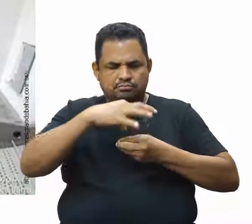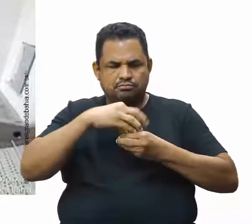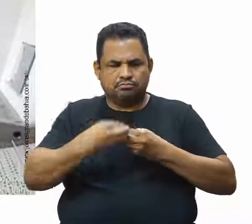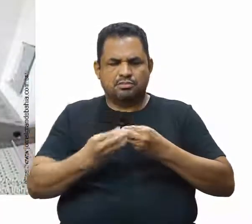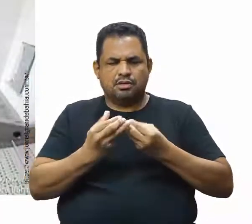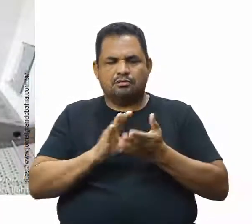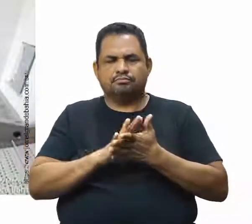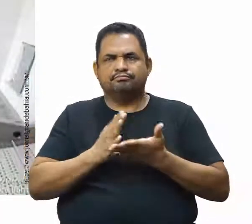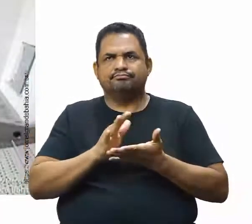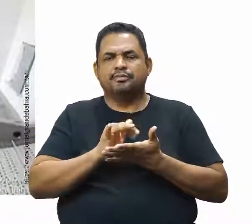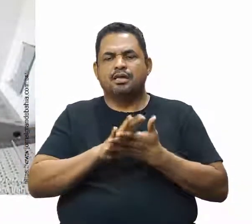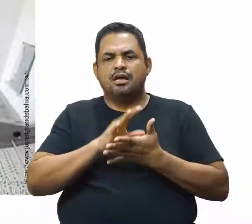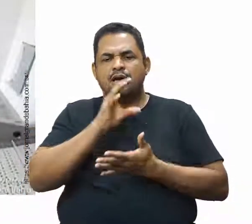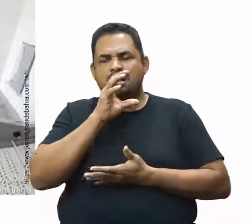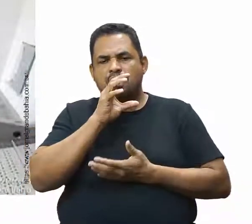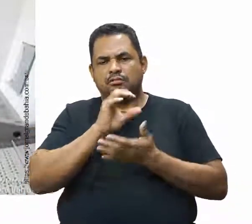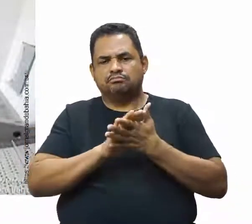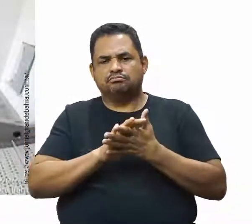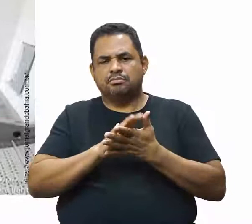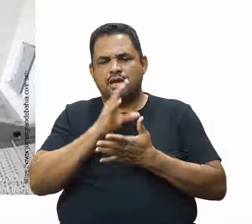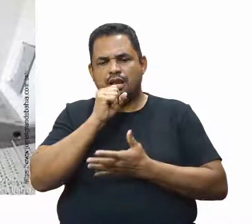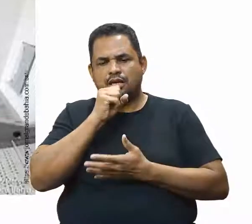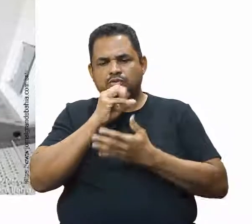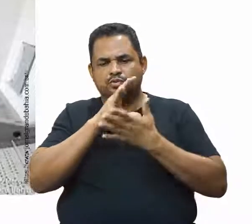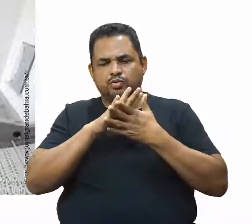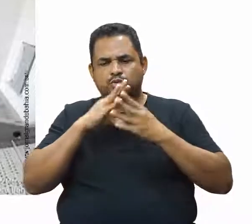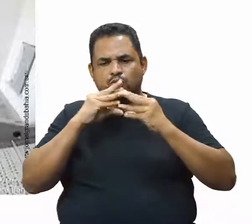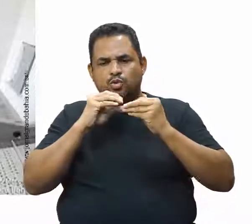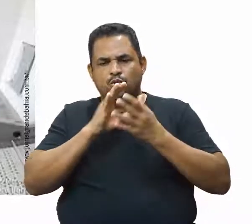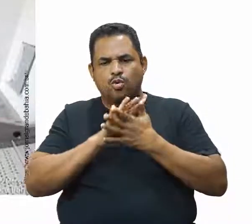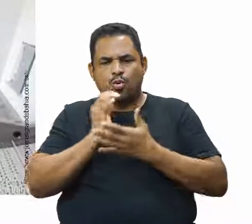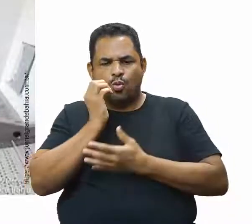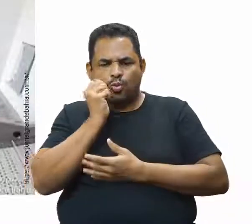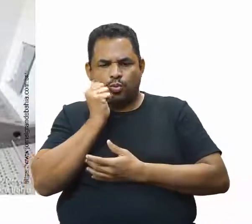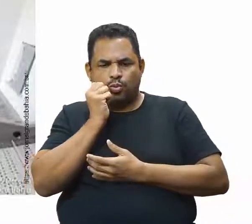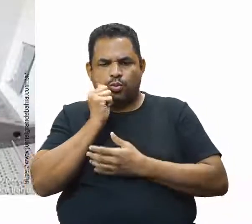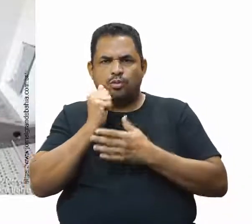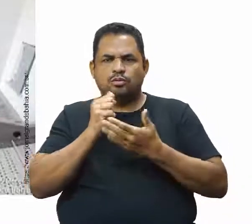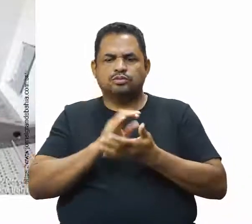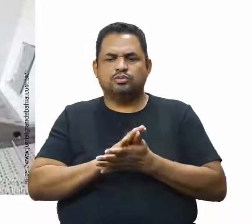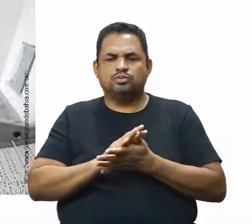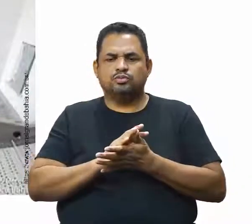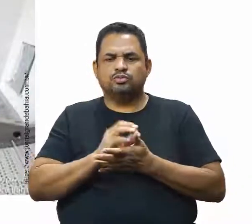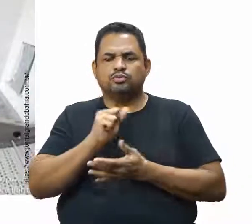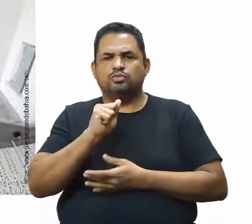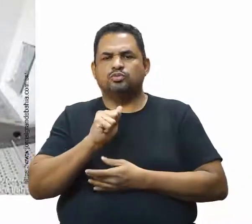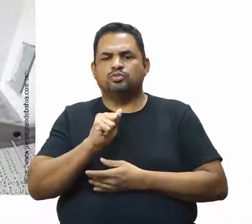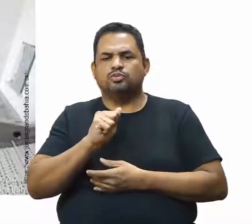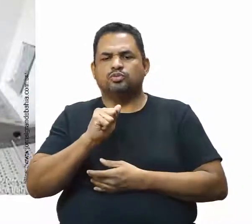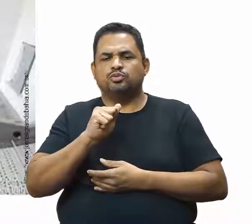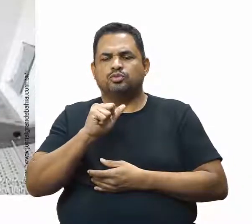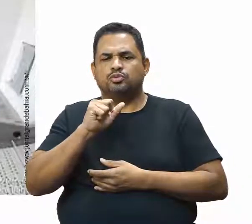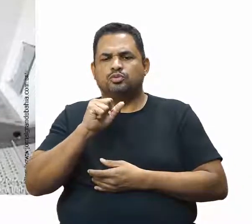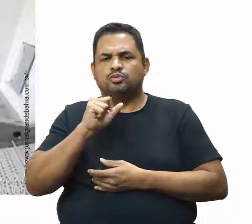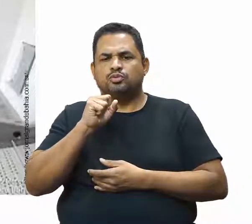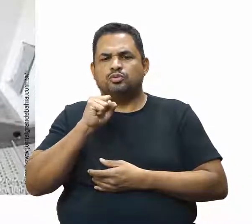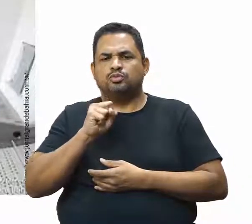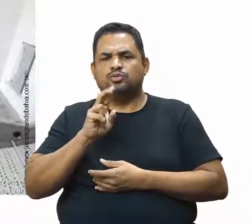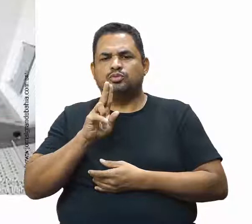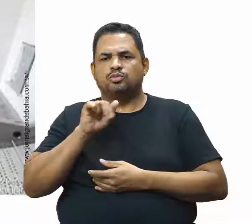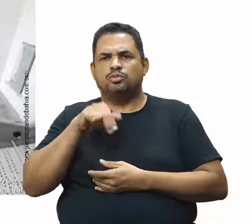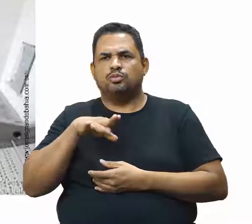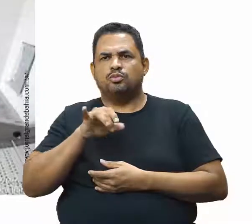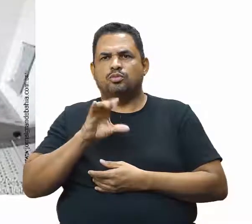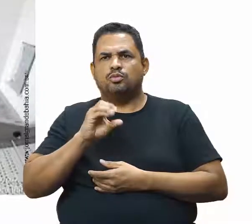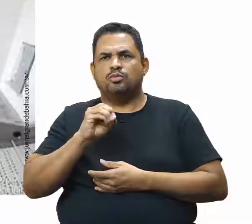laranja, o sumo, né? Eu não vou falar suco, é o sumo, tá bom?